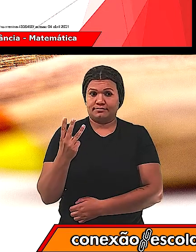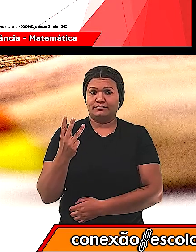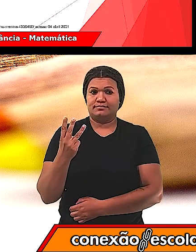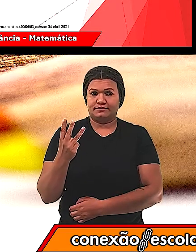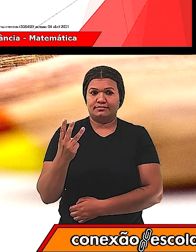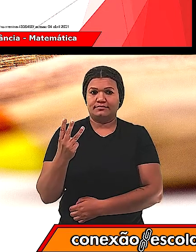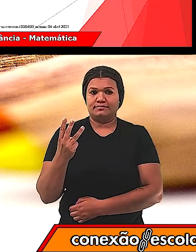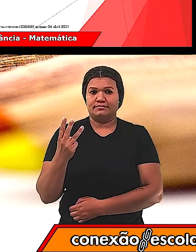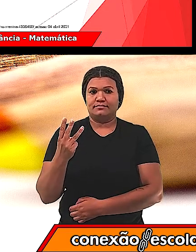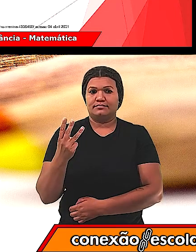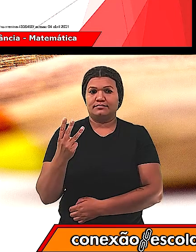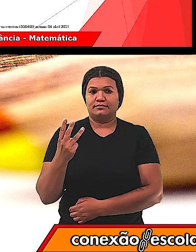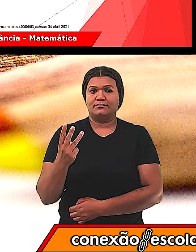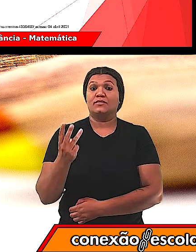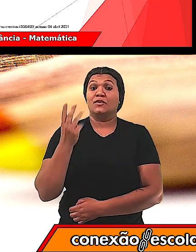3,